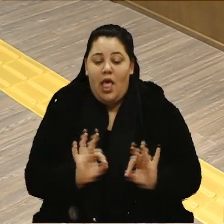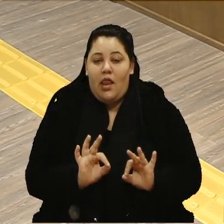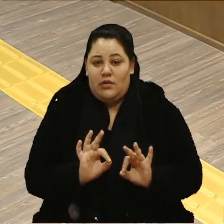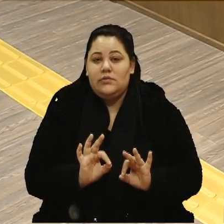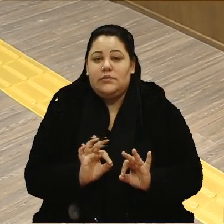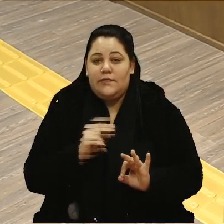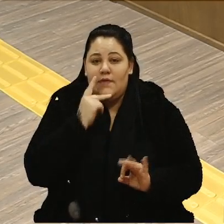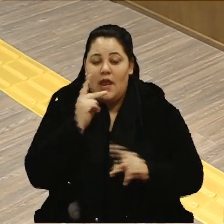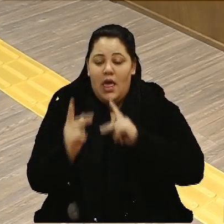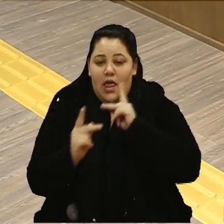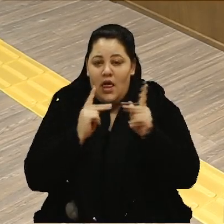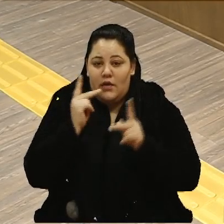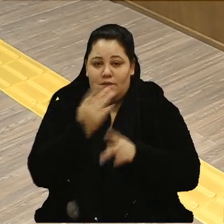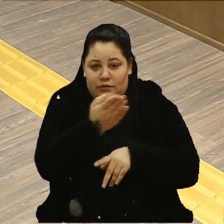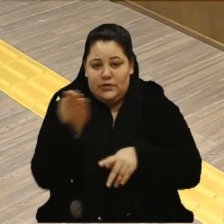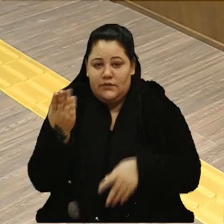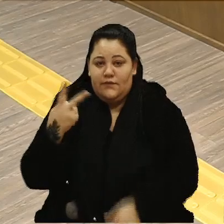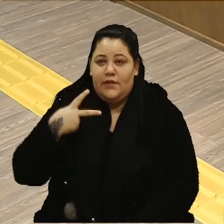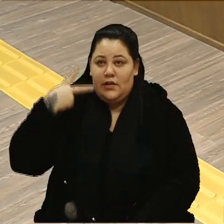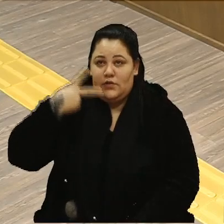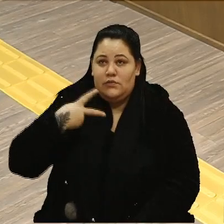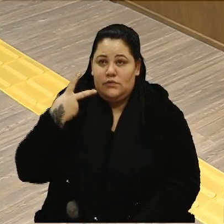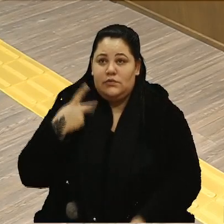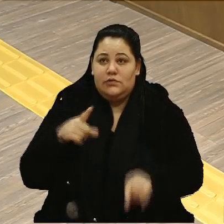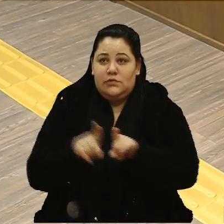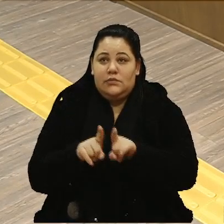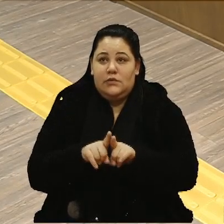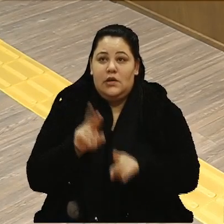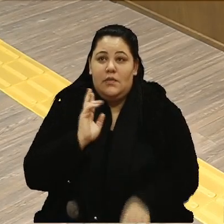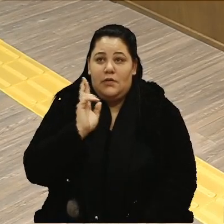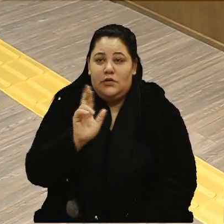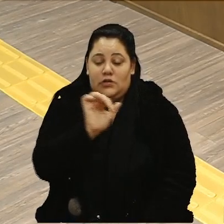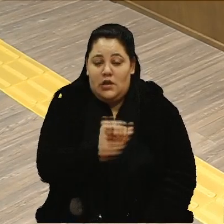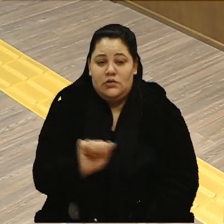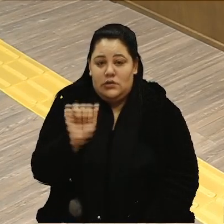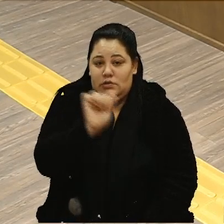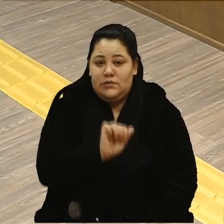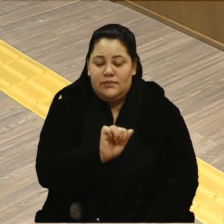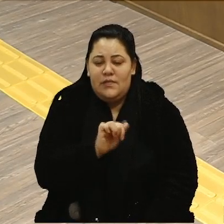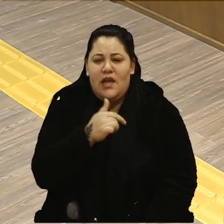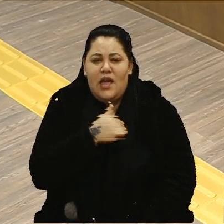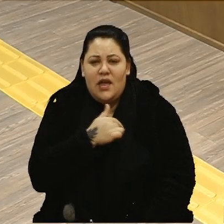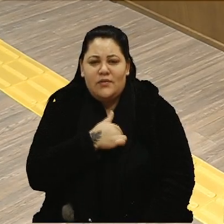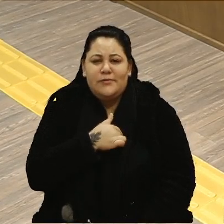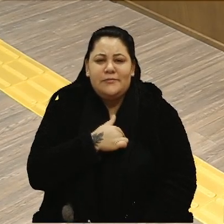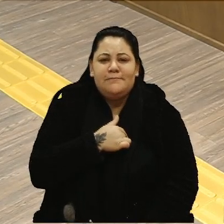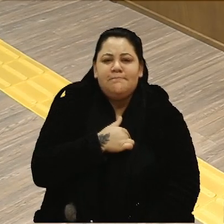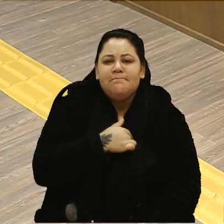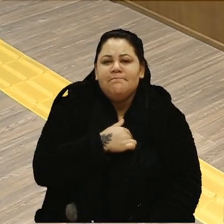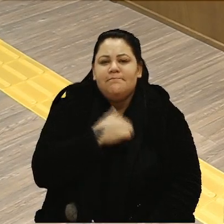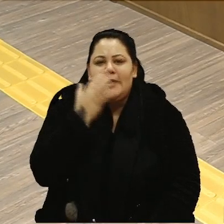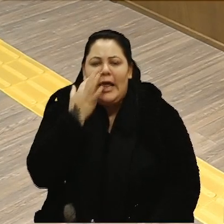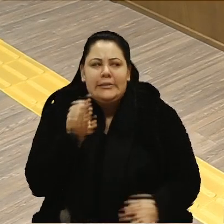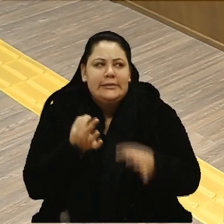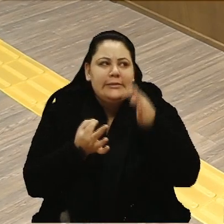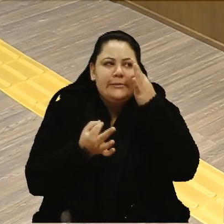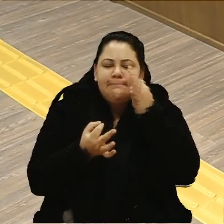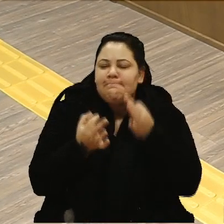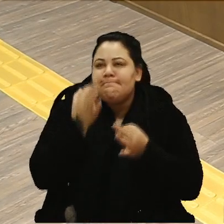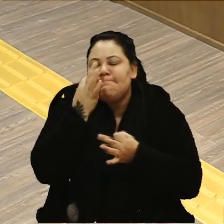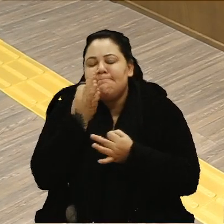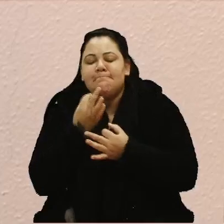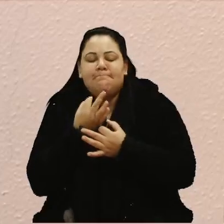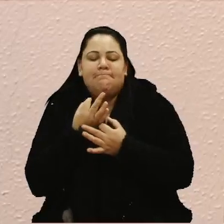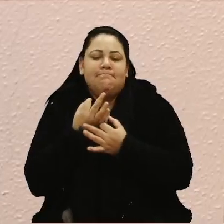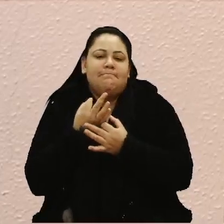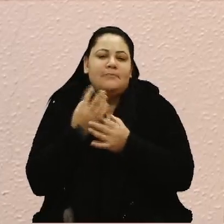das falas dos nobres colegas e os representantes das associações também foram me alertando sobre algumas coisas. Primeiro, é importante dizer que se